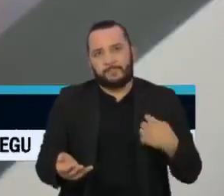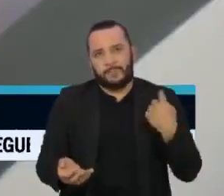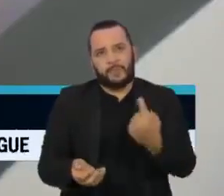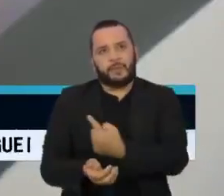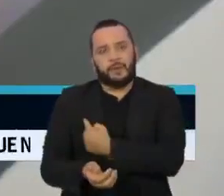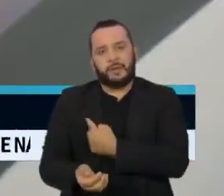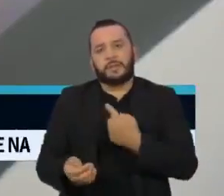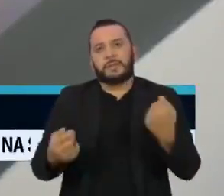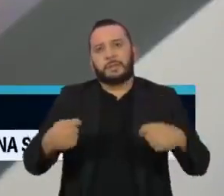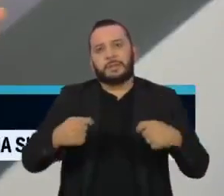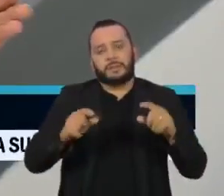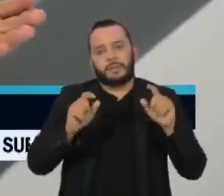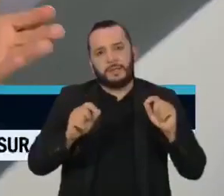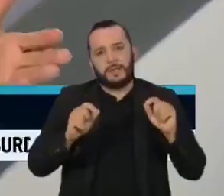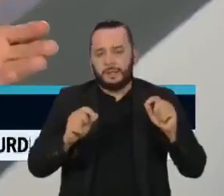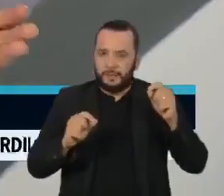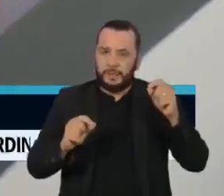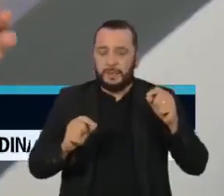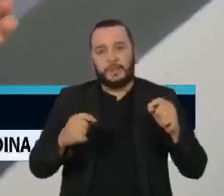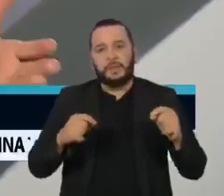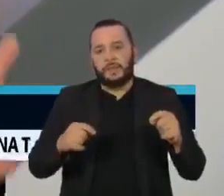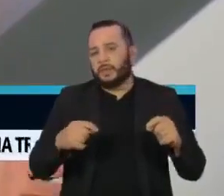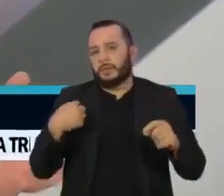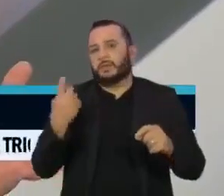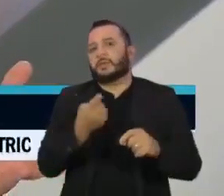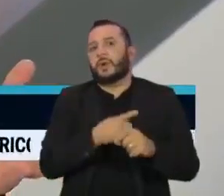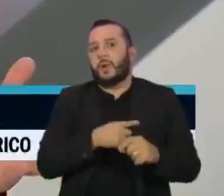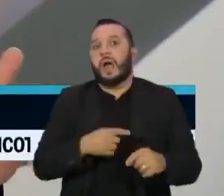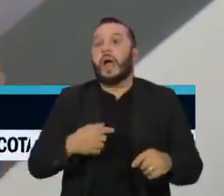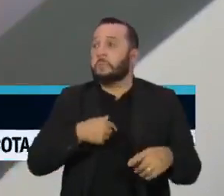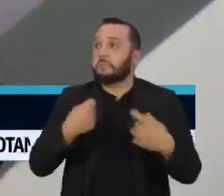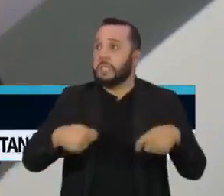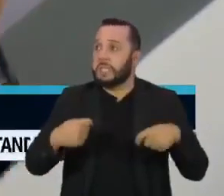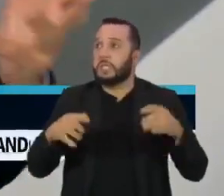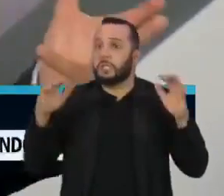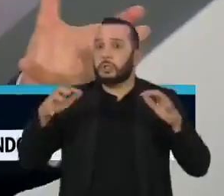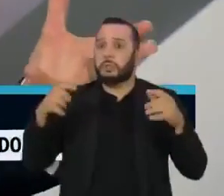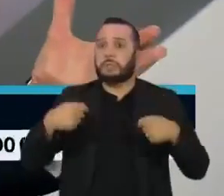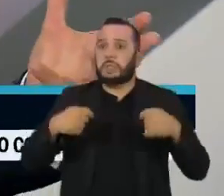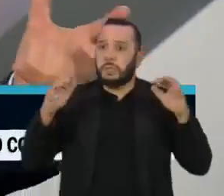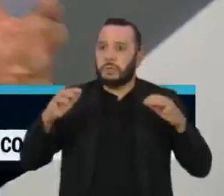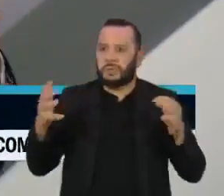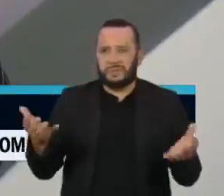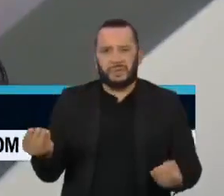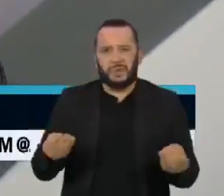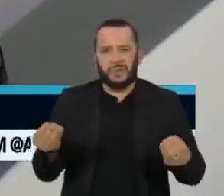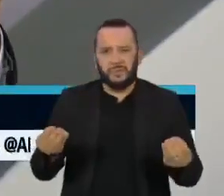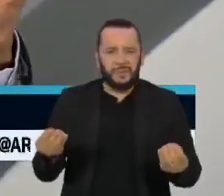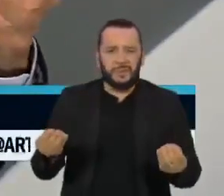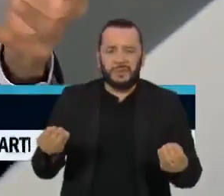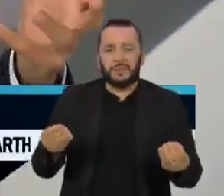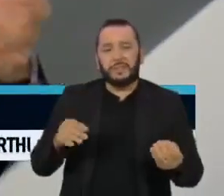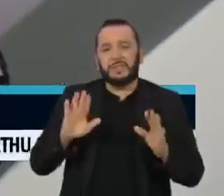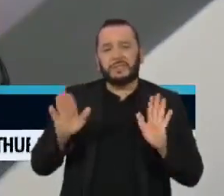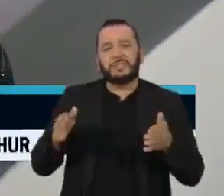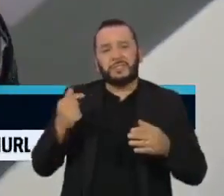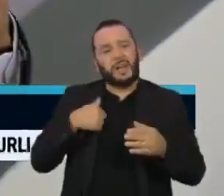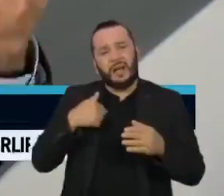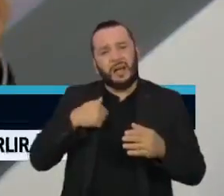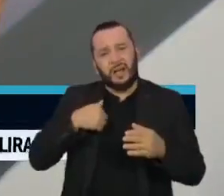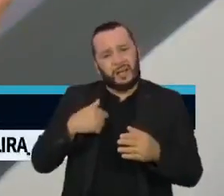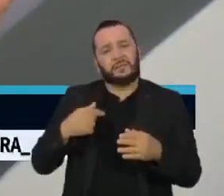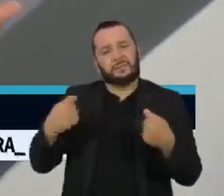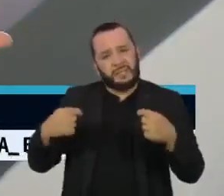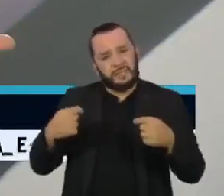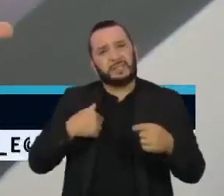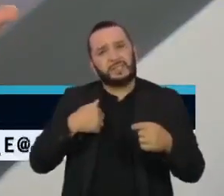para a menor dependência do regime de chuvas. São Pedro não pode resolver tudo, a gente tem que ter uma matriz elétrica